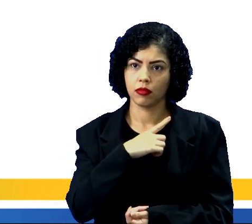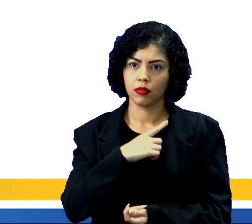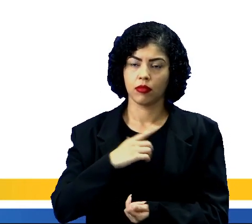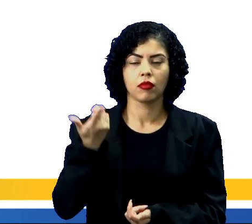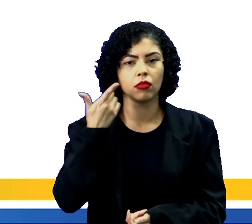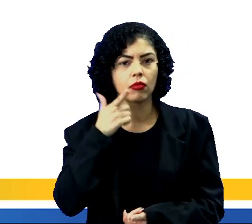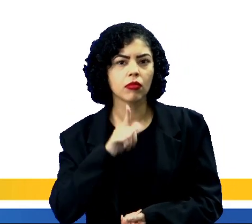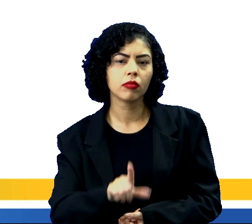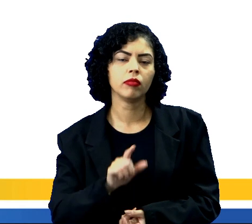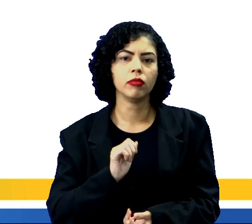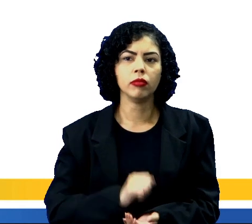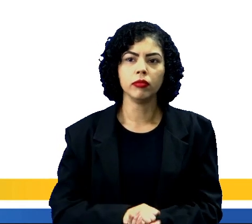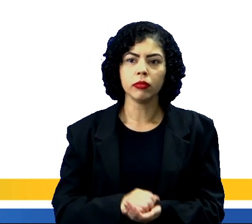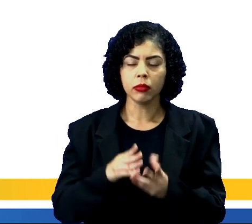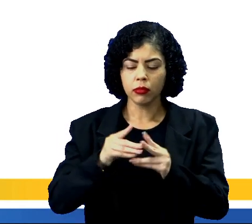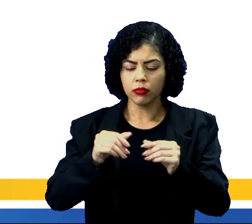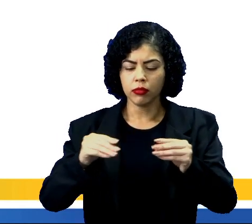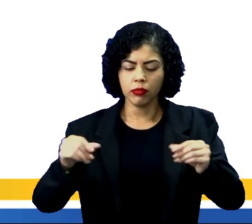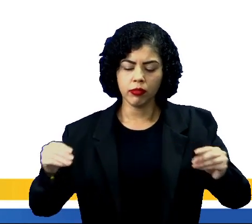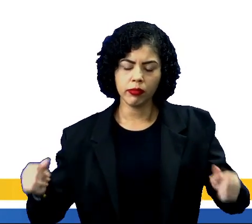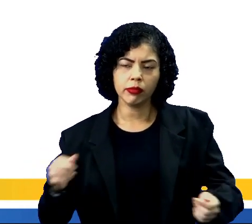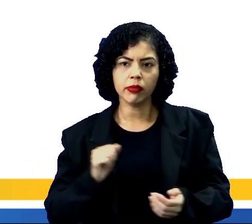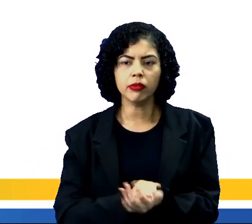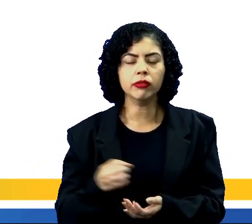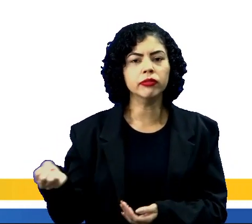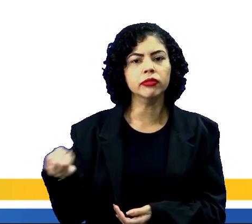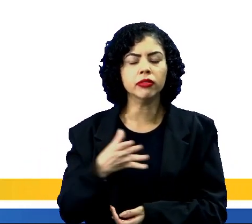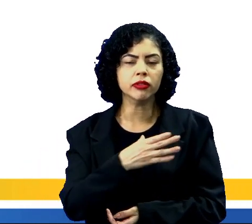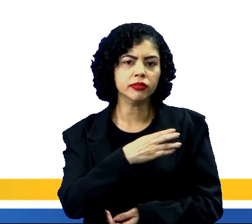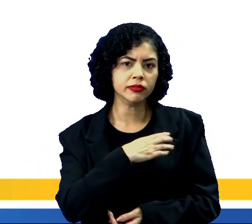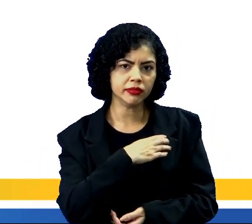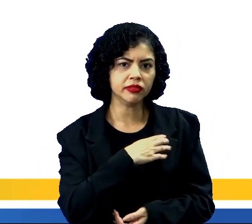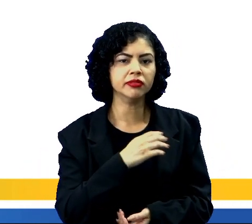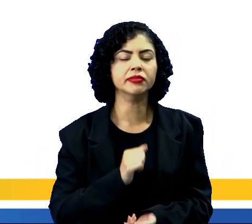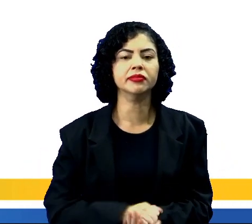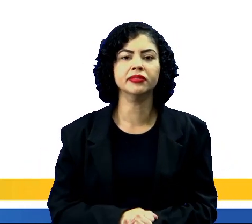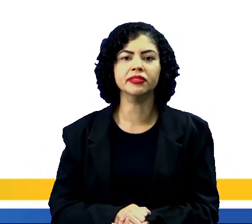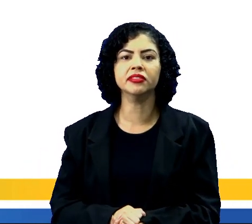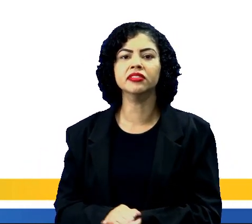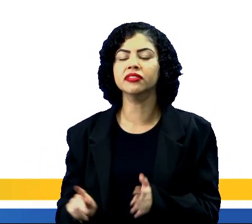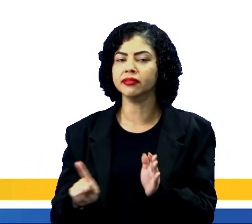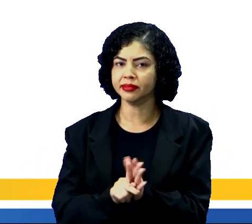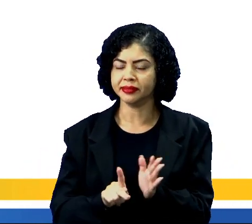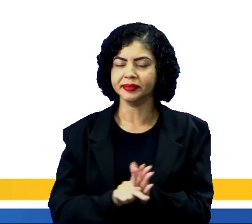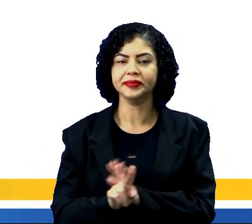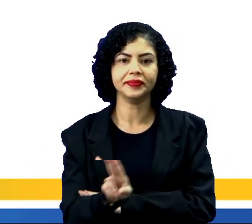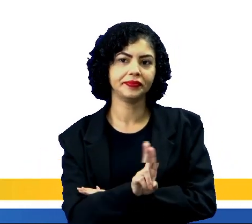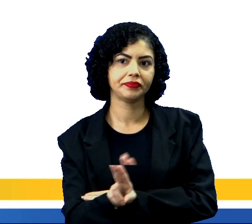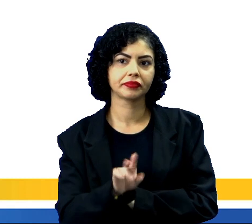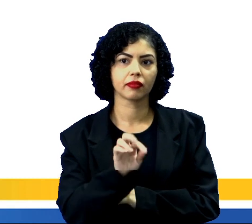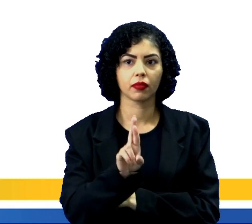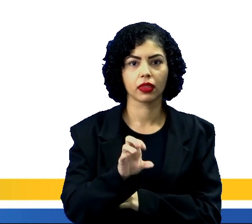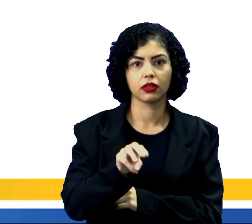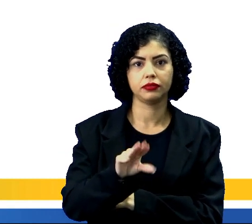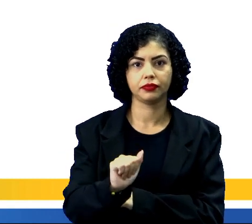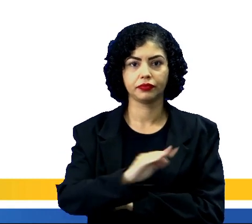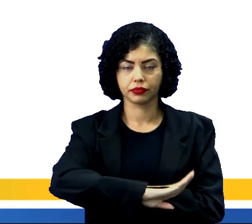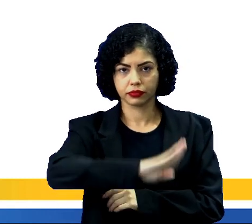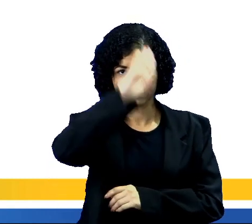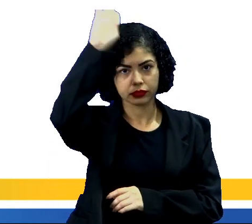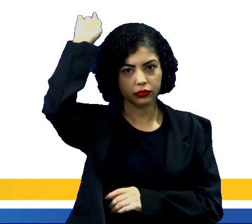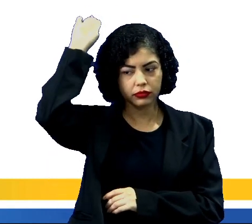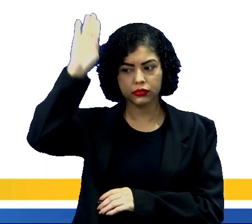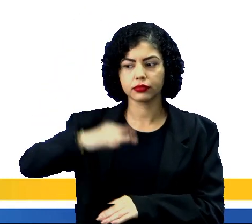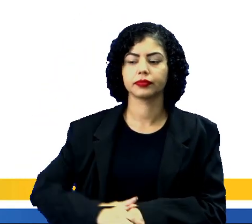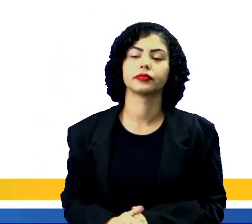aí ganhado terras para fundar uma nova cidade, que seria justamente denominada Roma. Então,